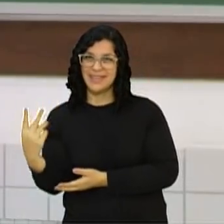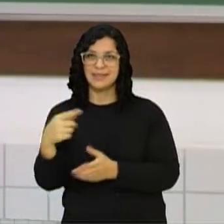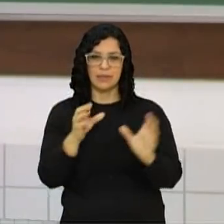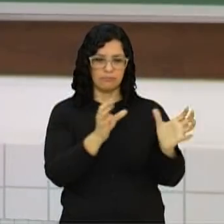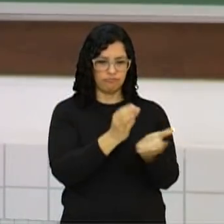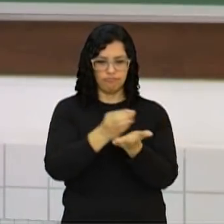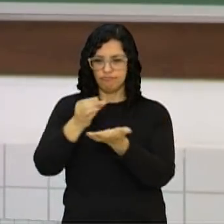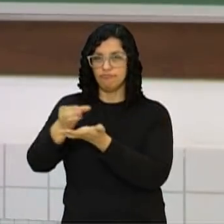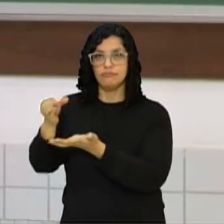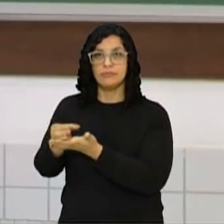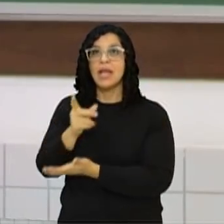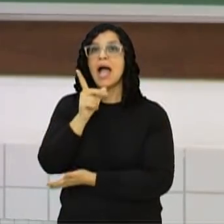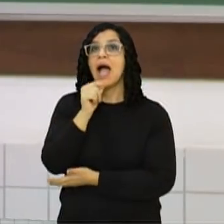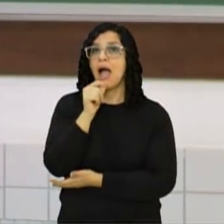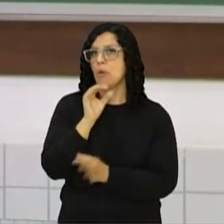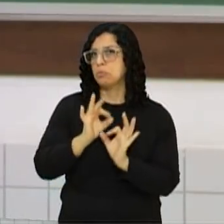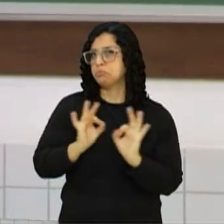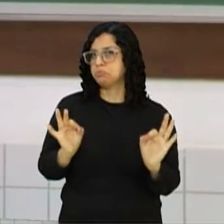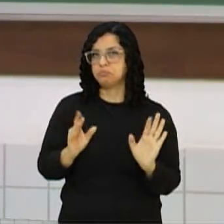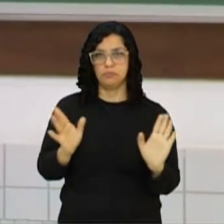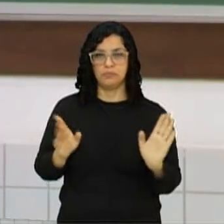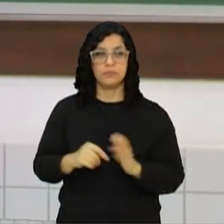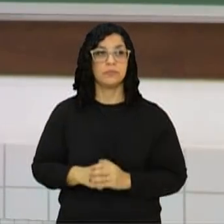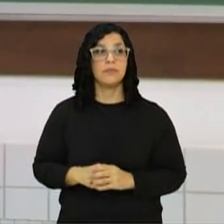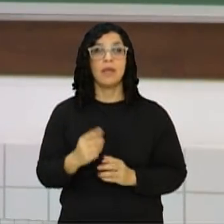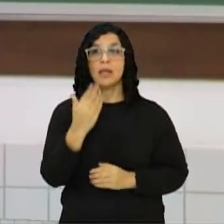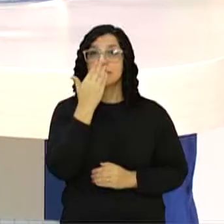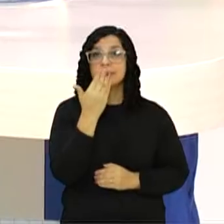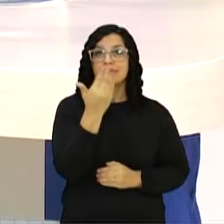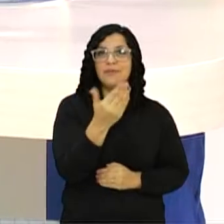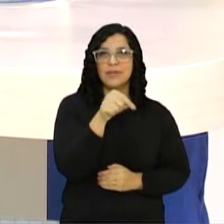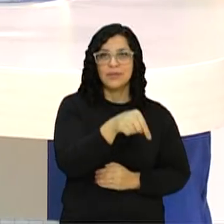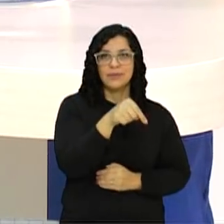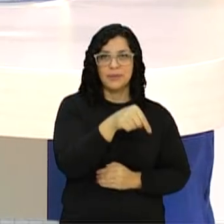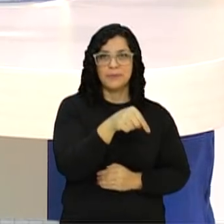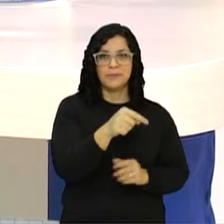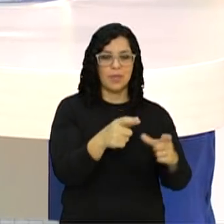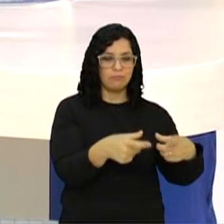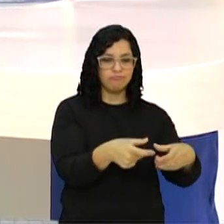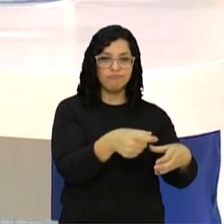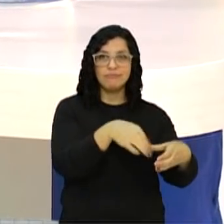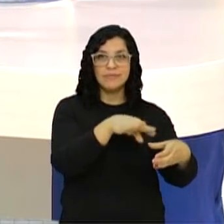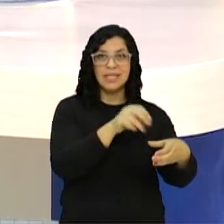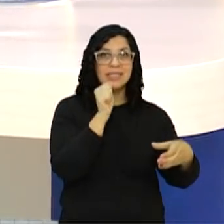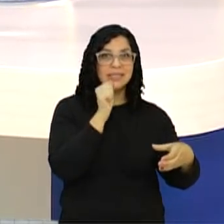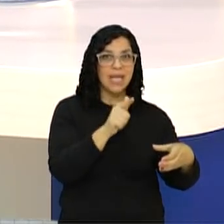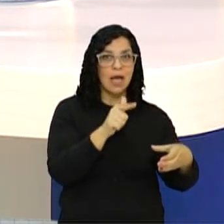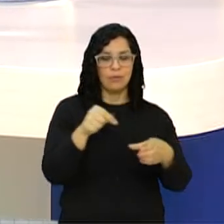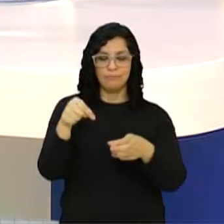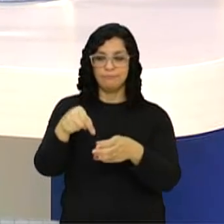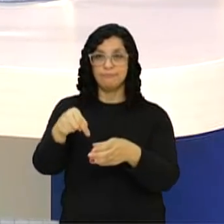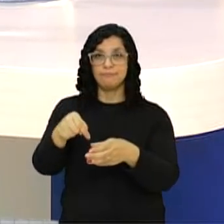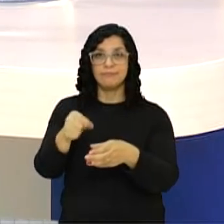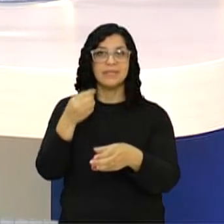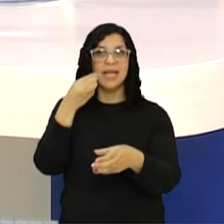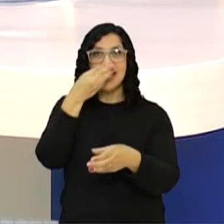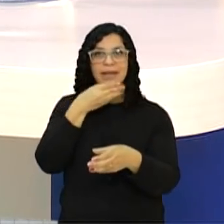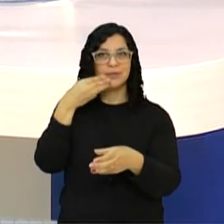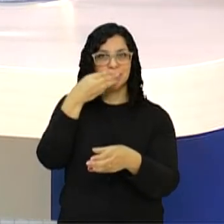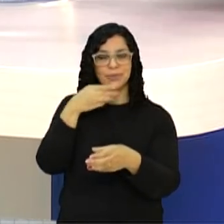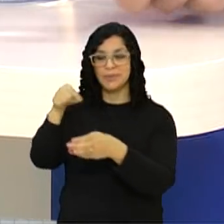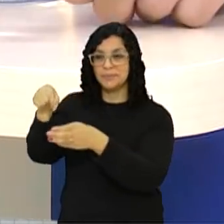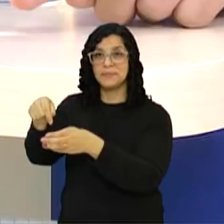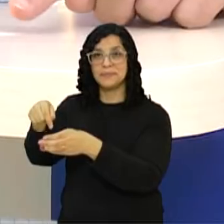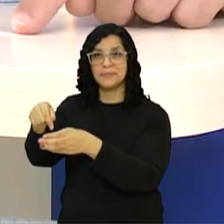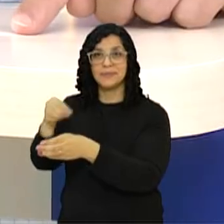becker 3, eu tenho água. Aqui eu tenho sal de cozinha, eu tenho